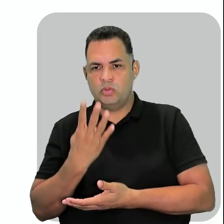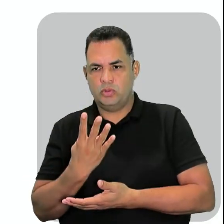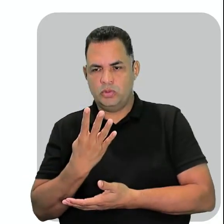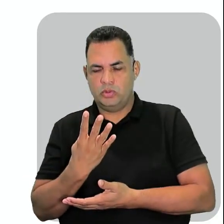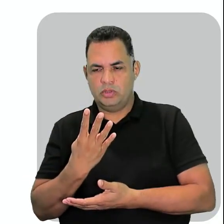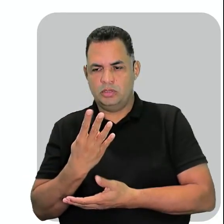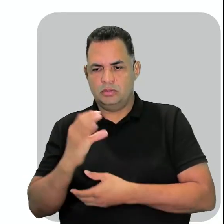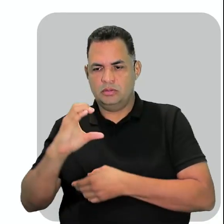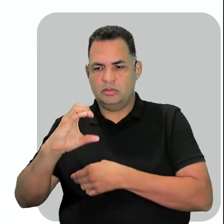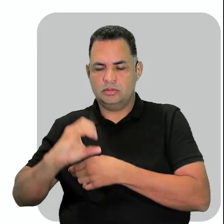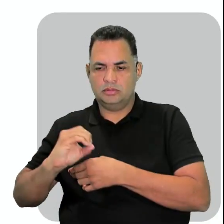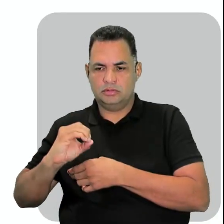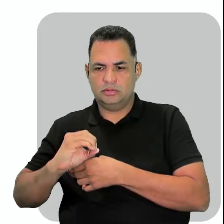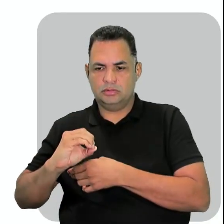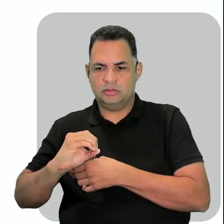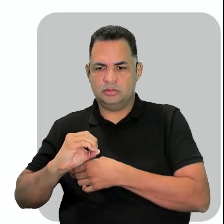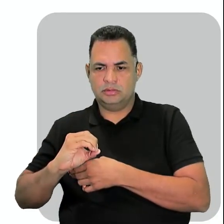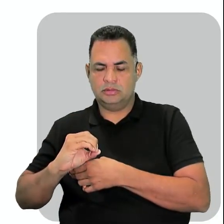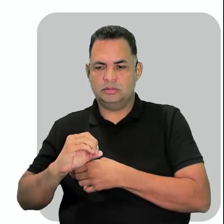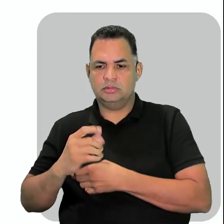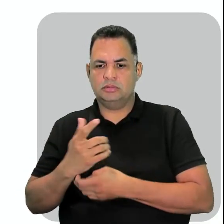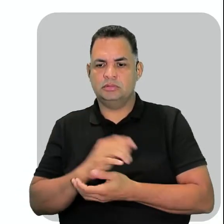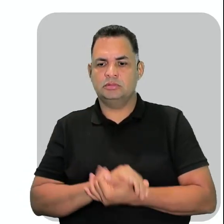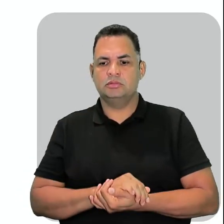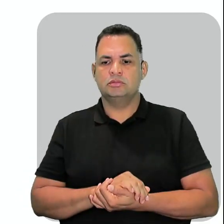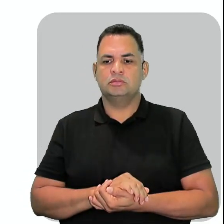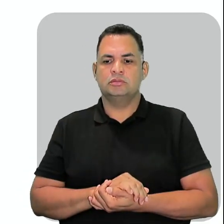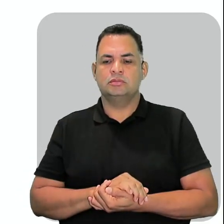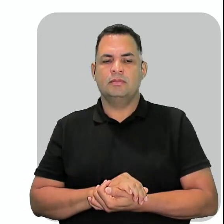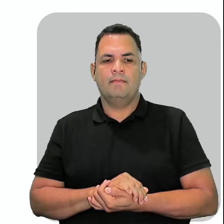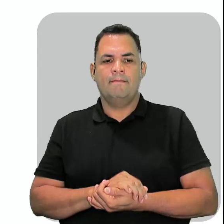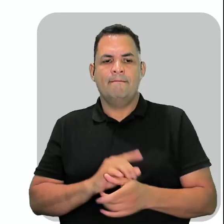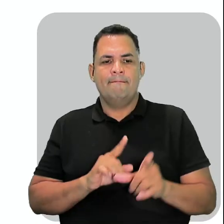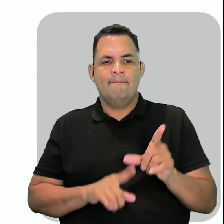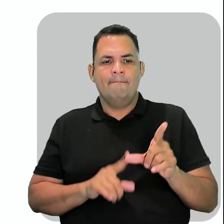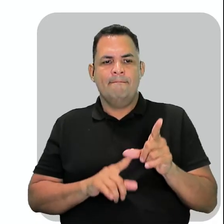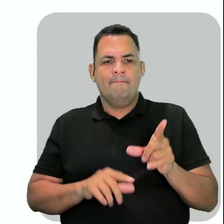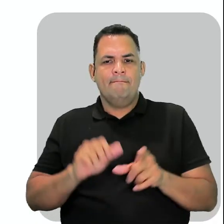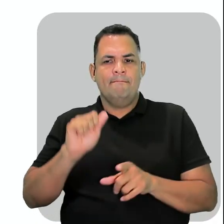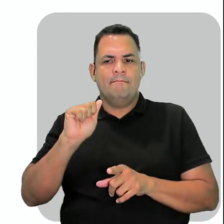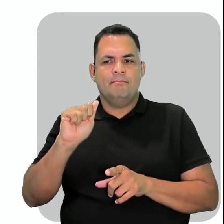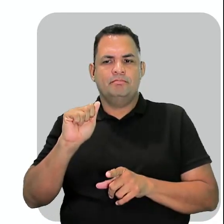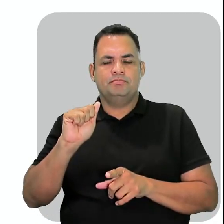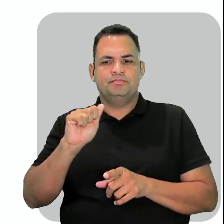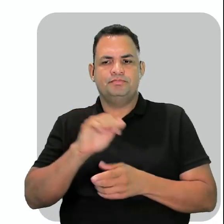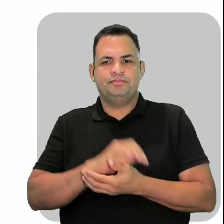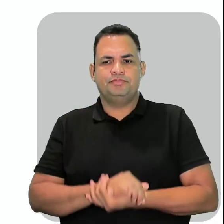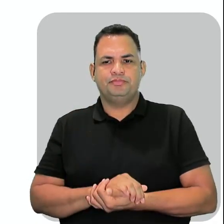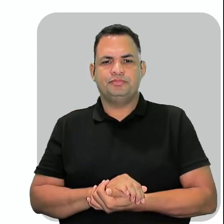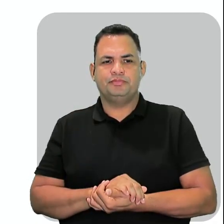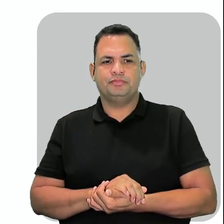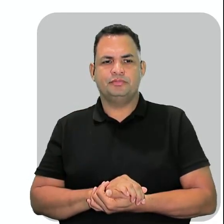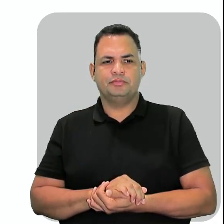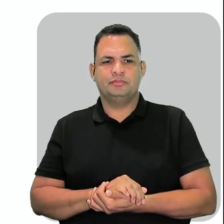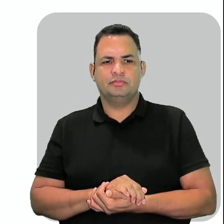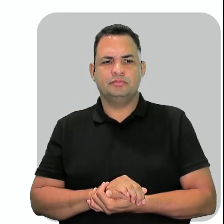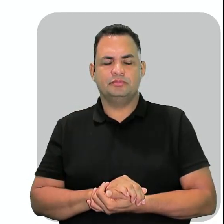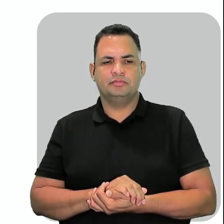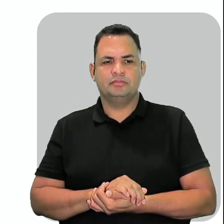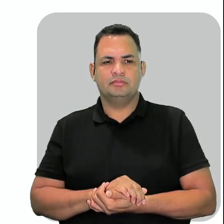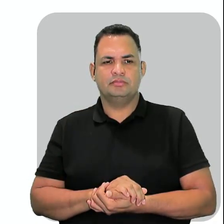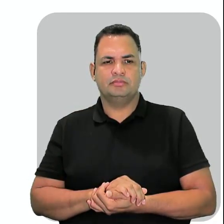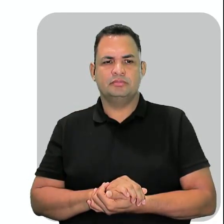4 oxigênios, tá? Então, vamos lá. Na letra A, ele tem aqui uma cadeia